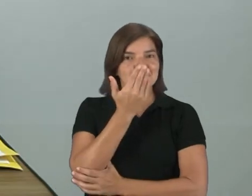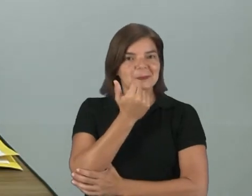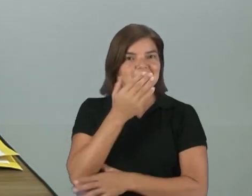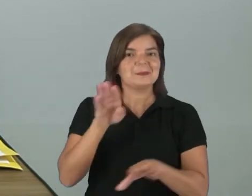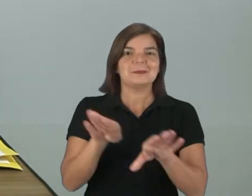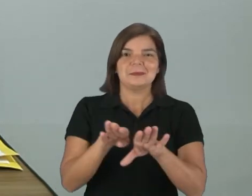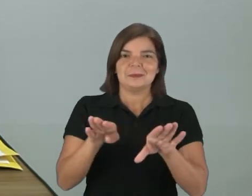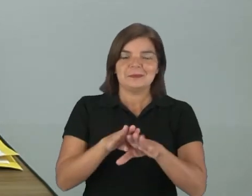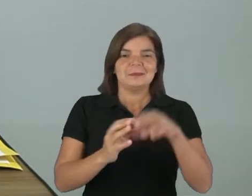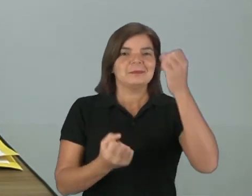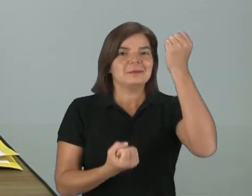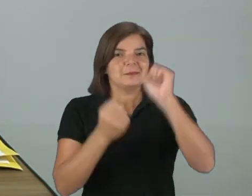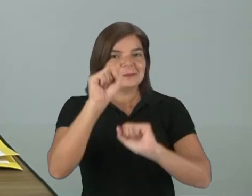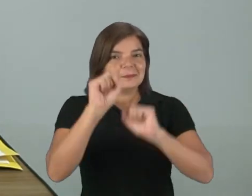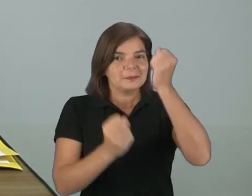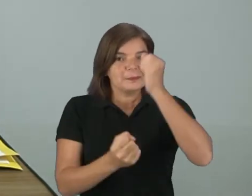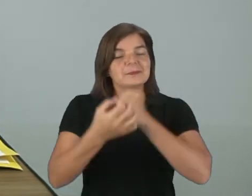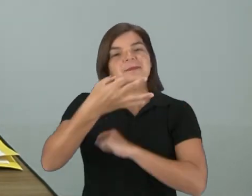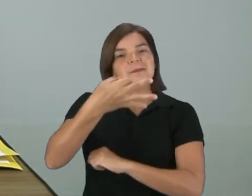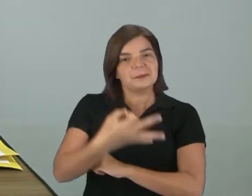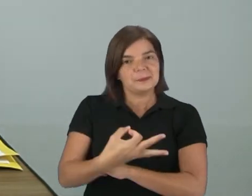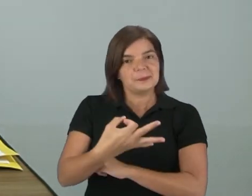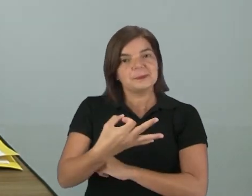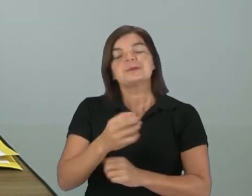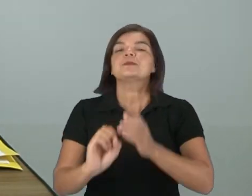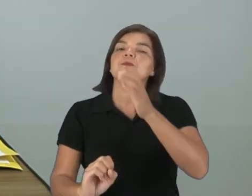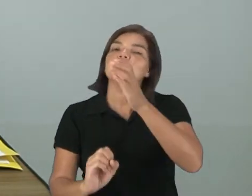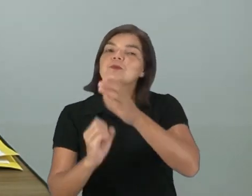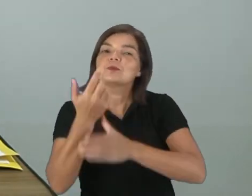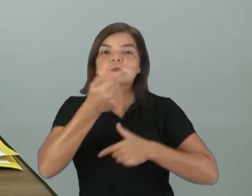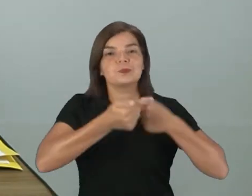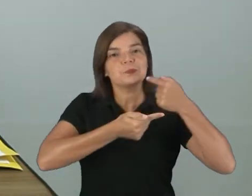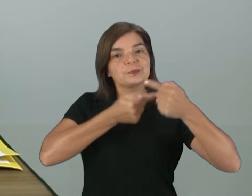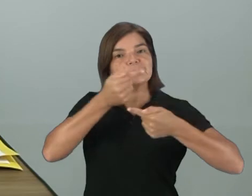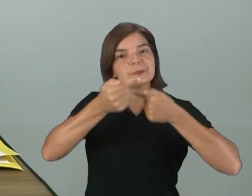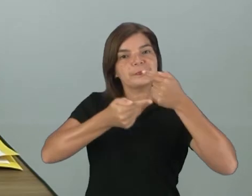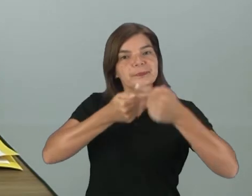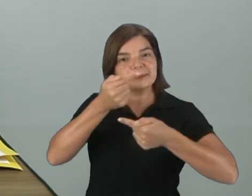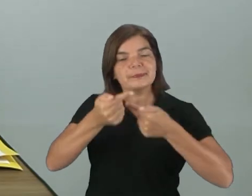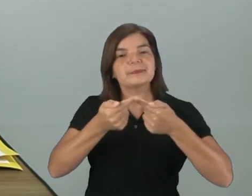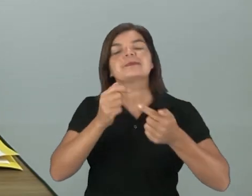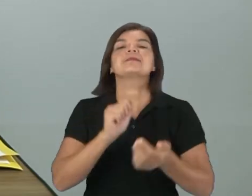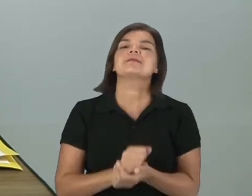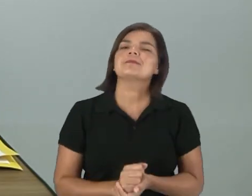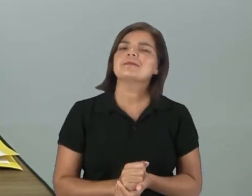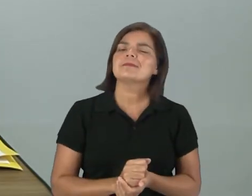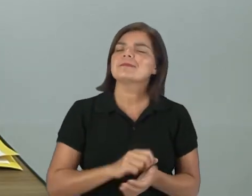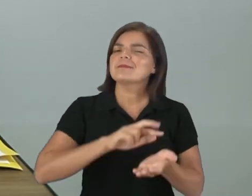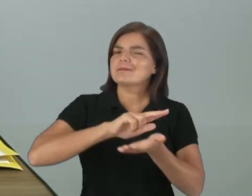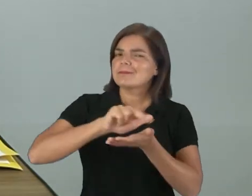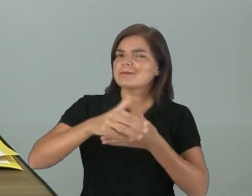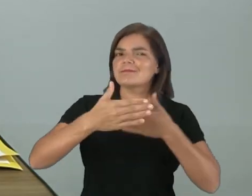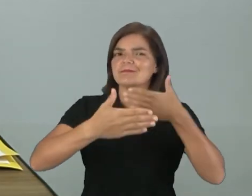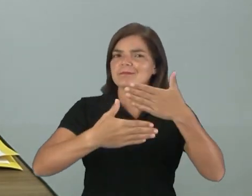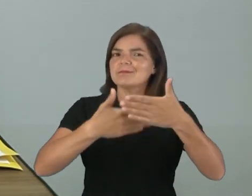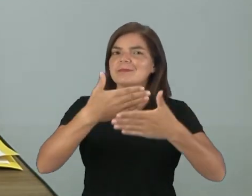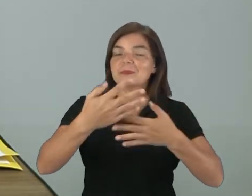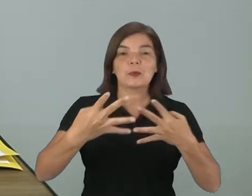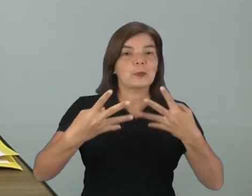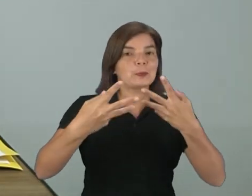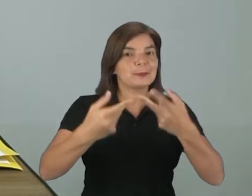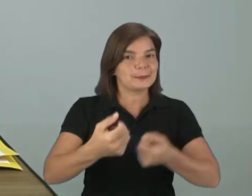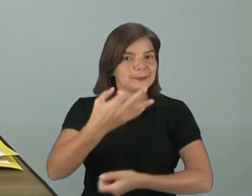na fábrica, certo? Com a matéria-prima. Então, lá na fábrica, ele vai passar por todo esse